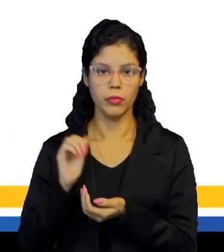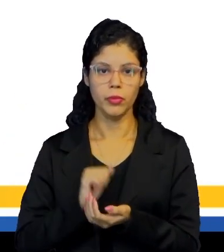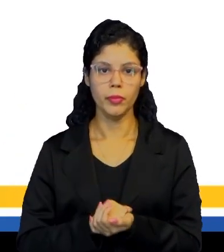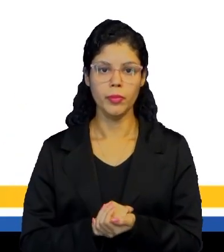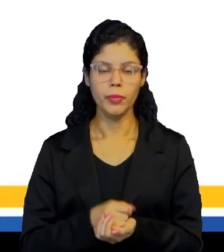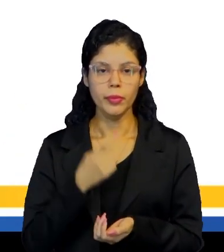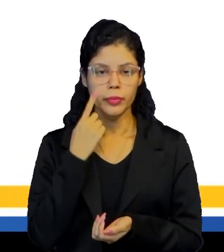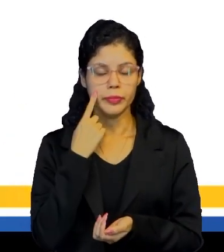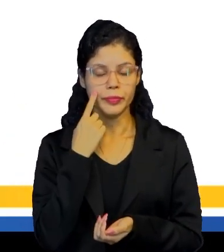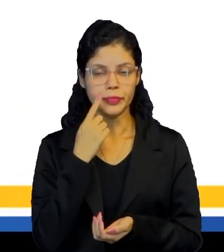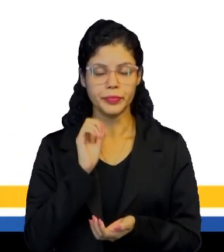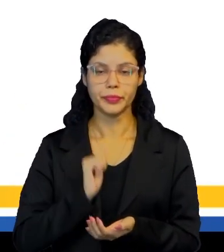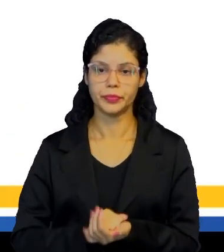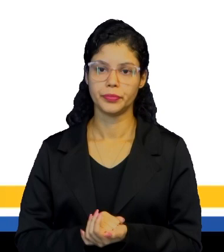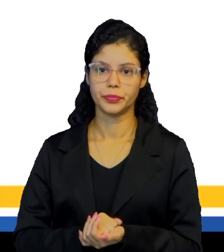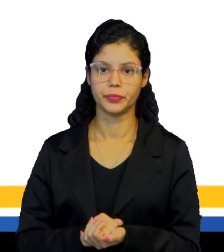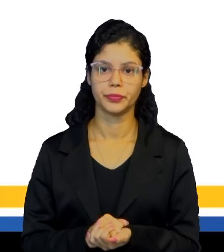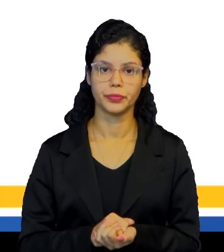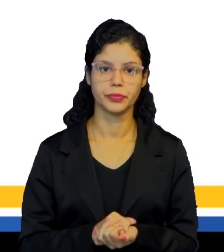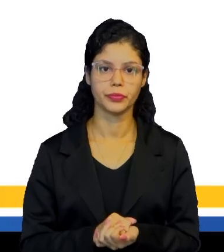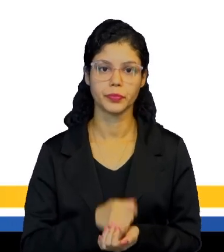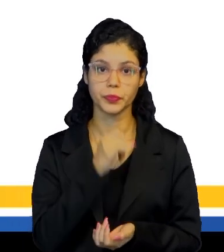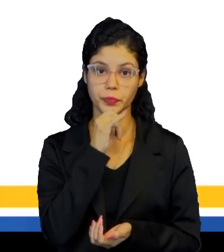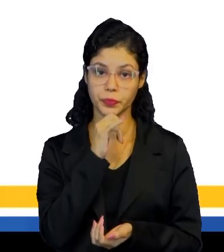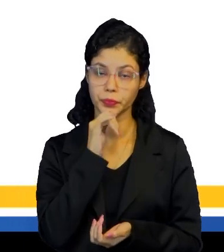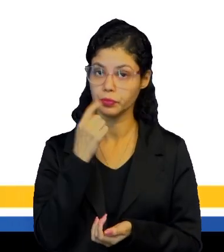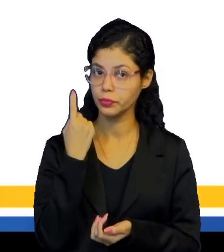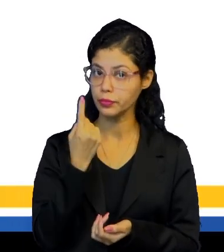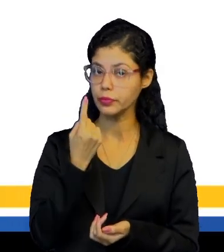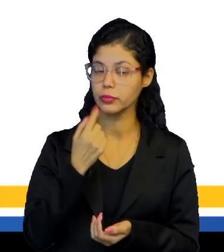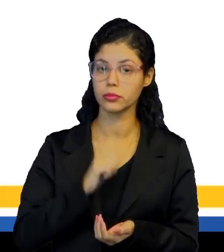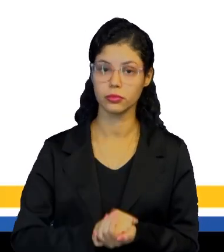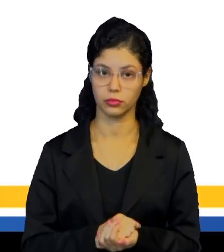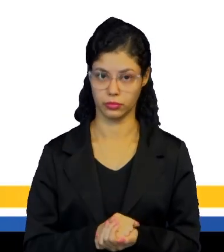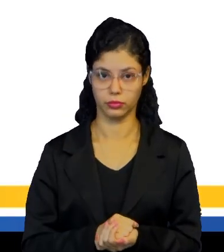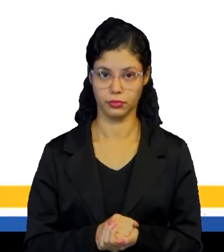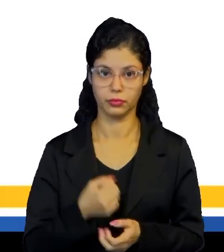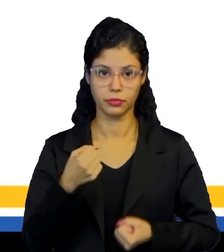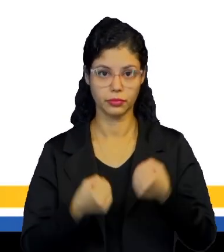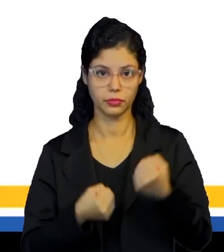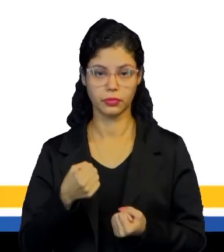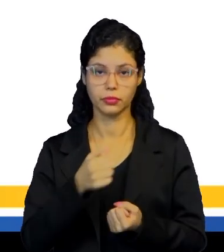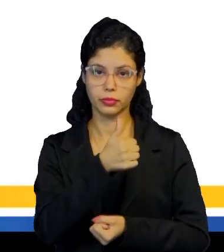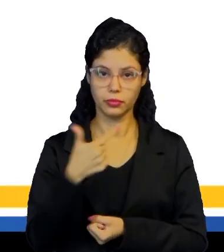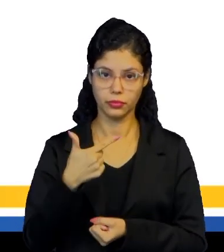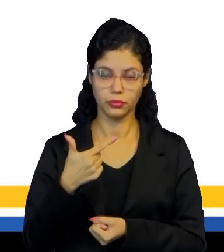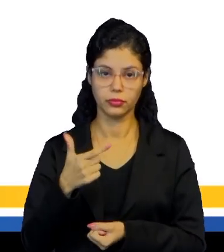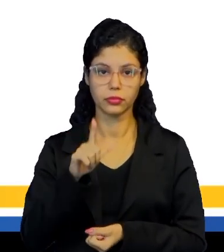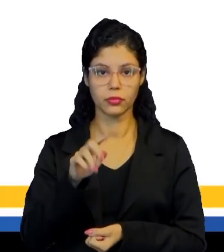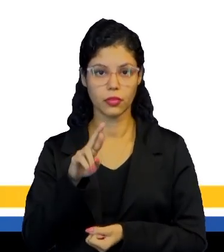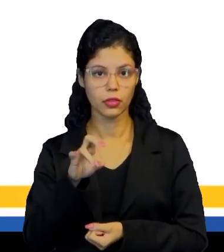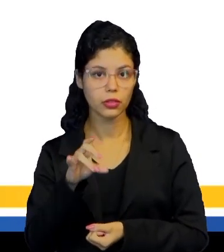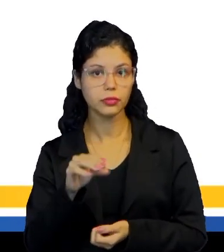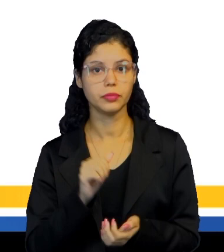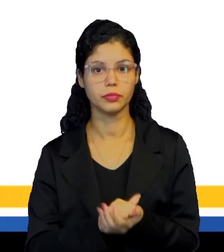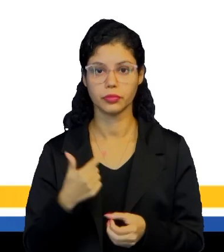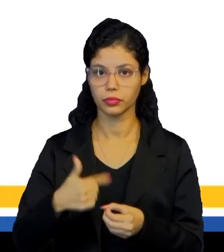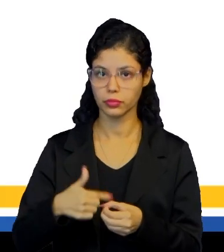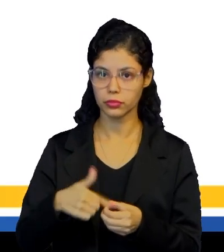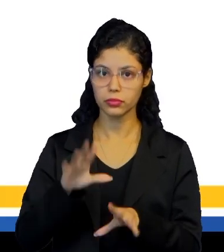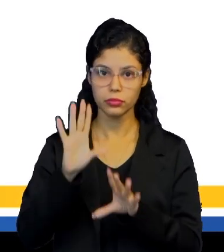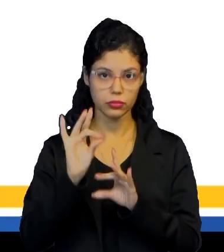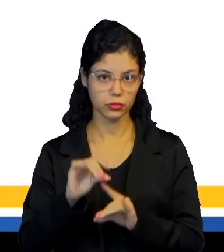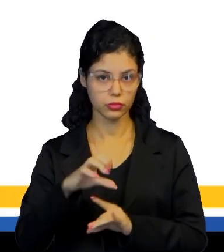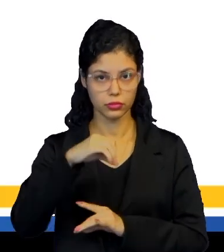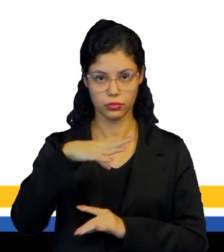então Observe Aí o exemplo 1 é um carro consumo 12 litros de gasolina